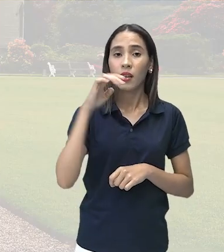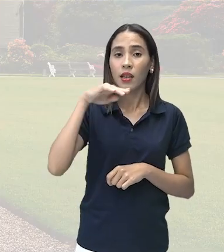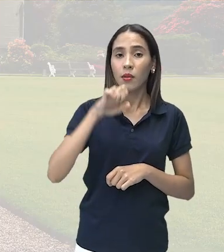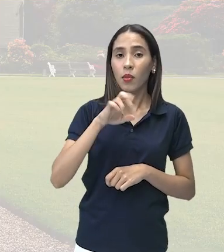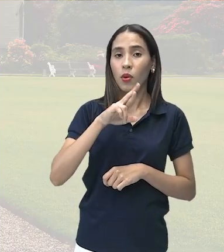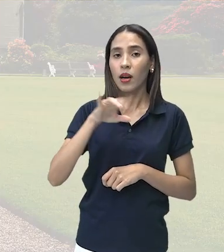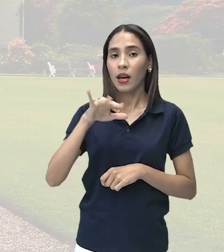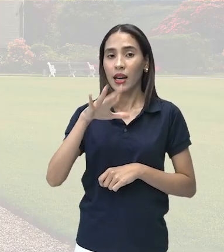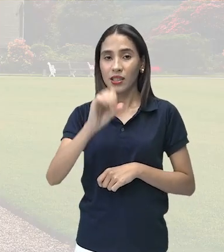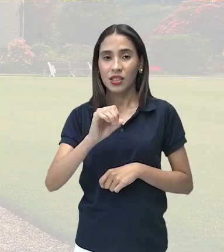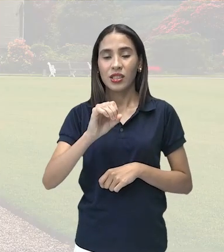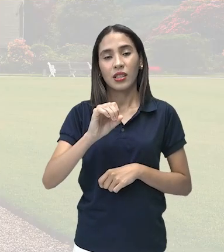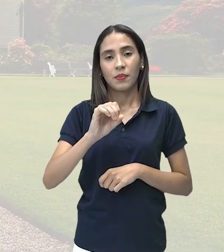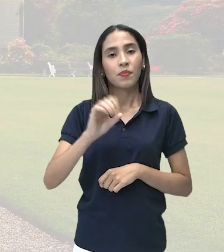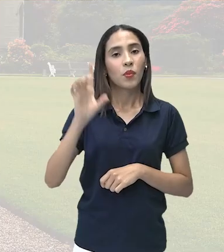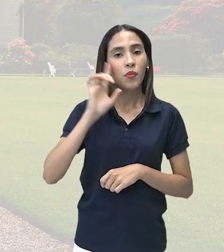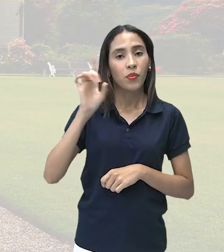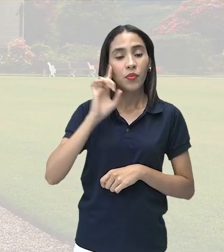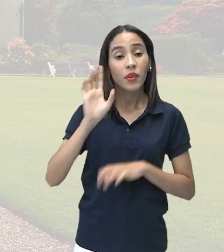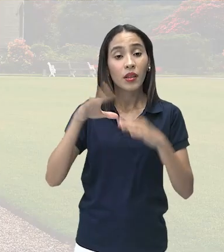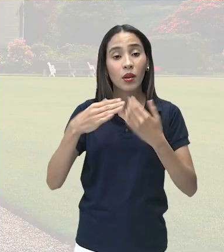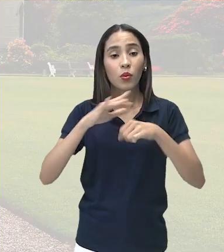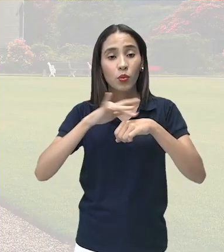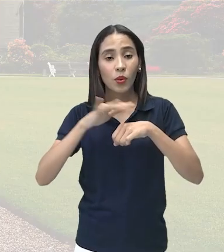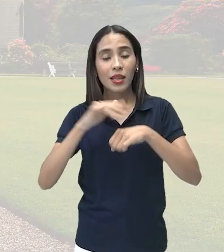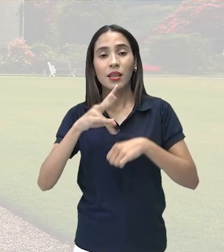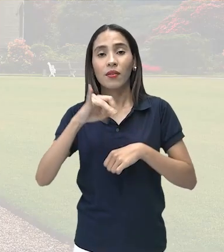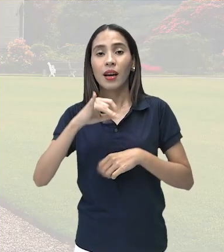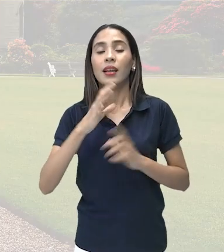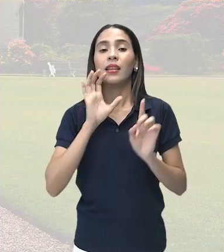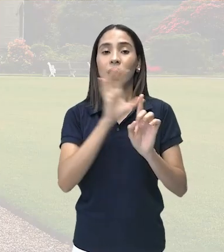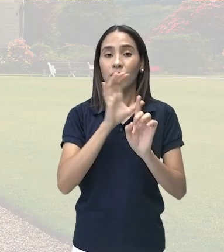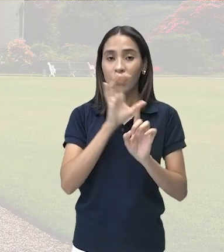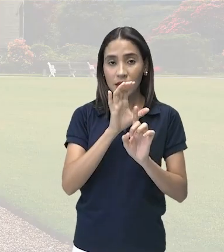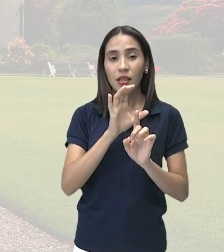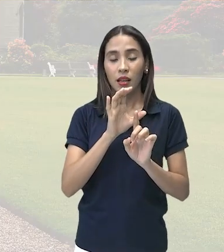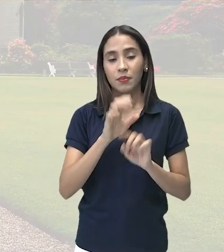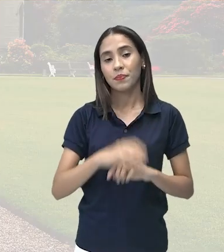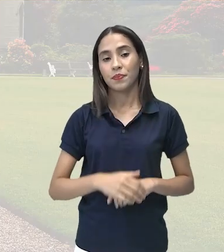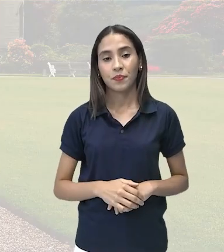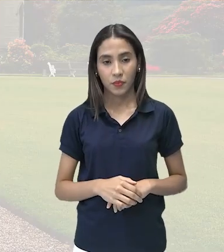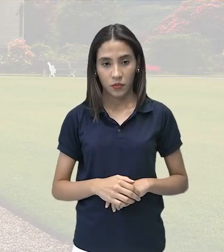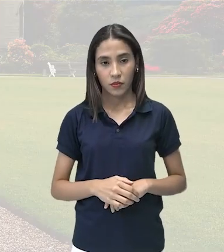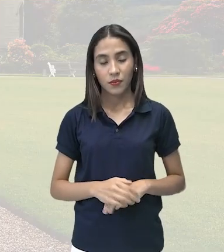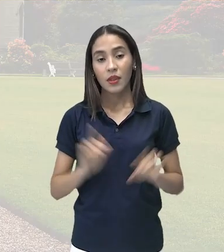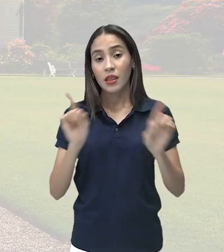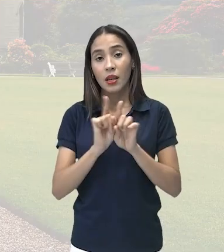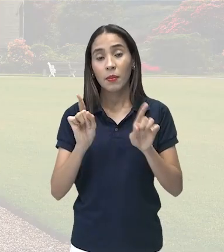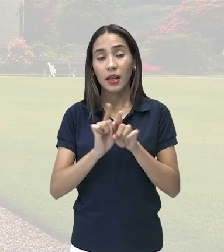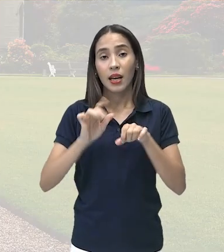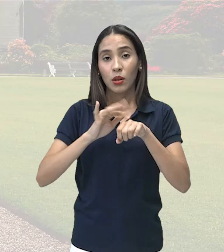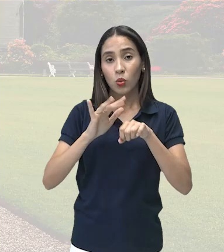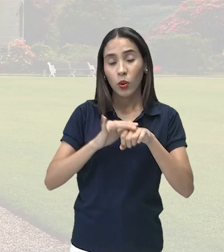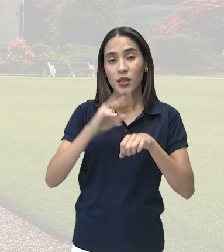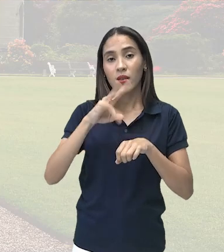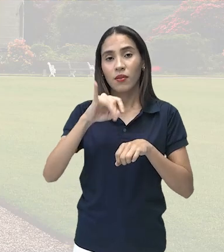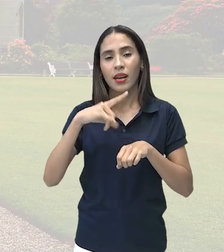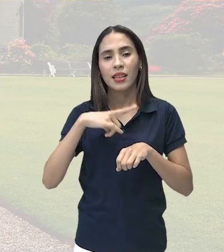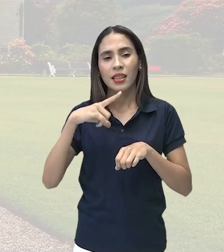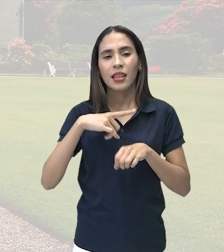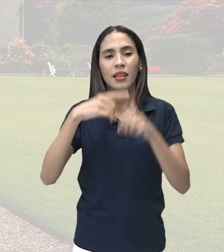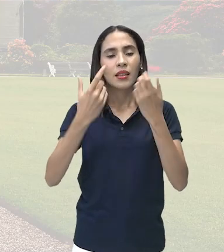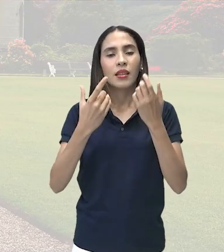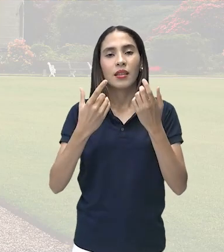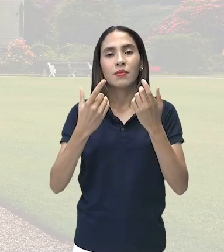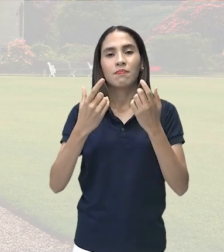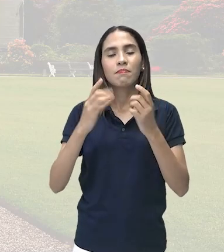exemplo, rotineiramente. Então, essa doença vai afetar nesse sentido. Essa doença, ela se